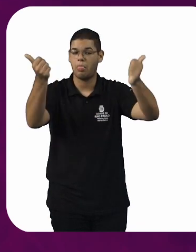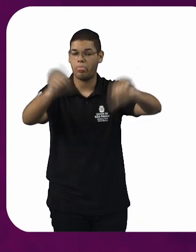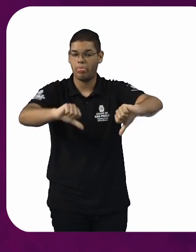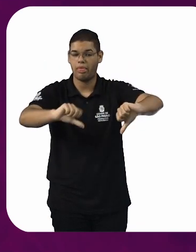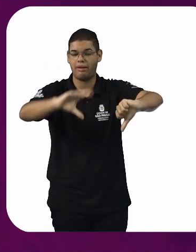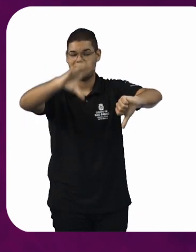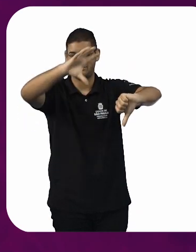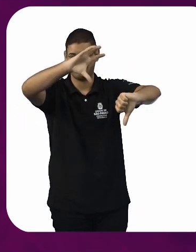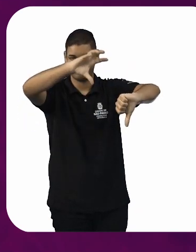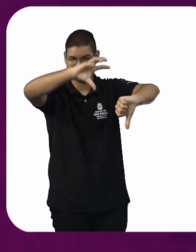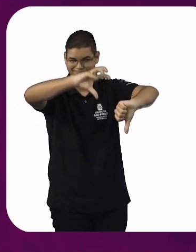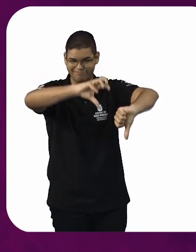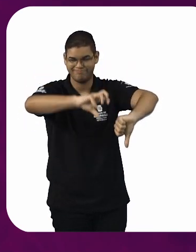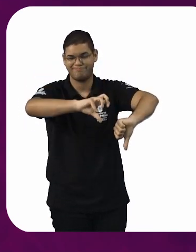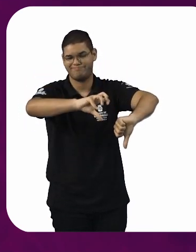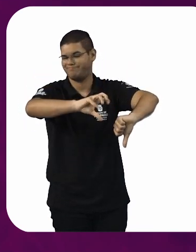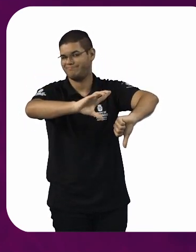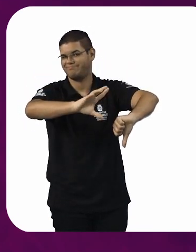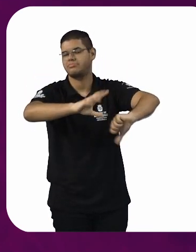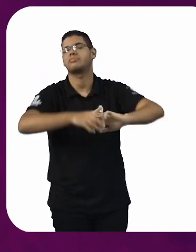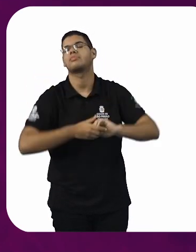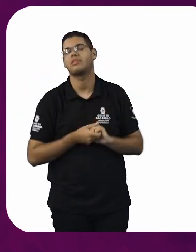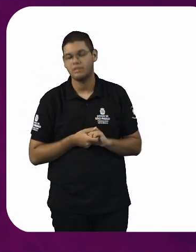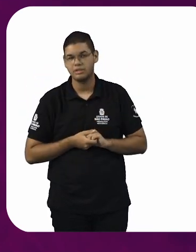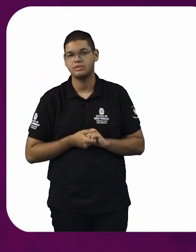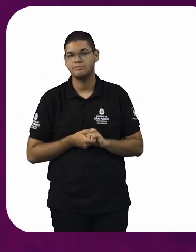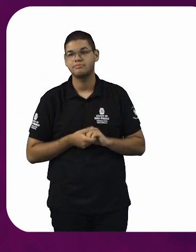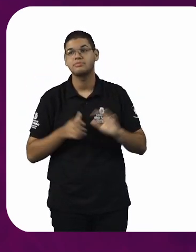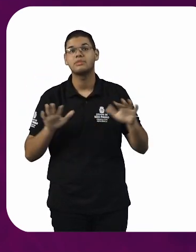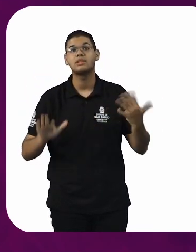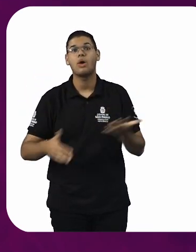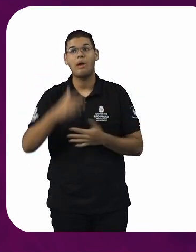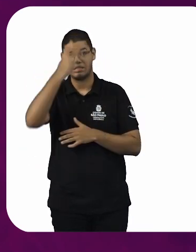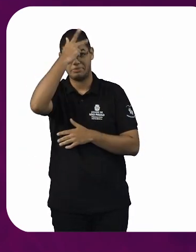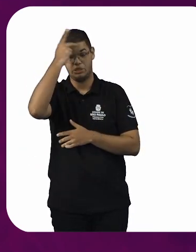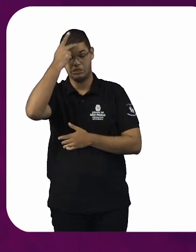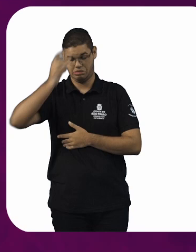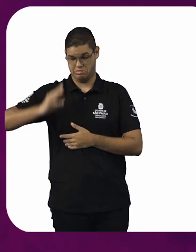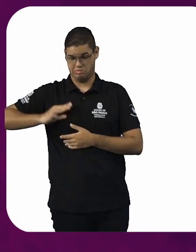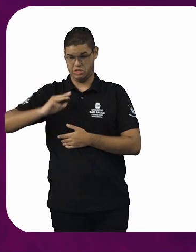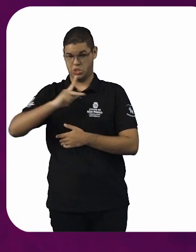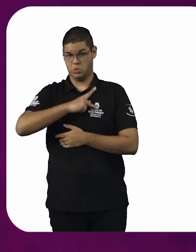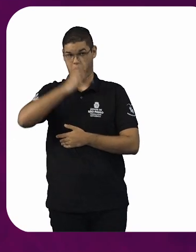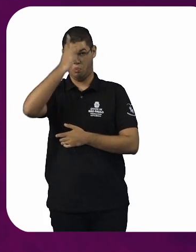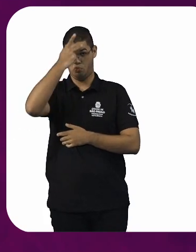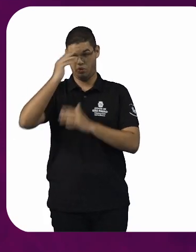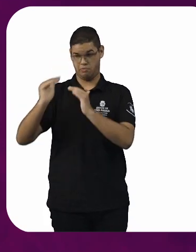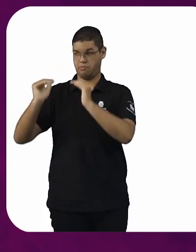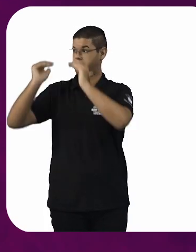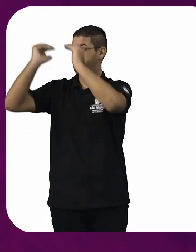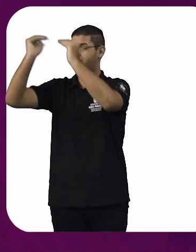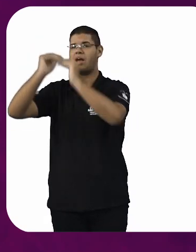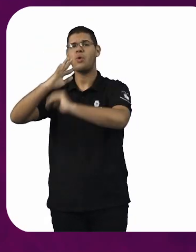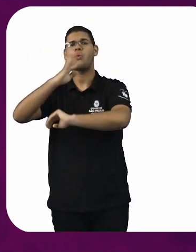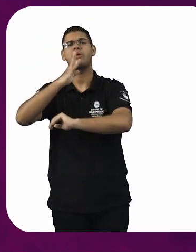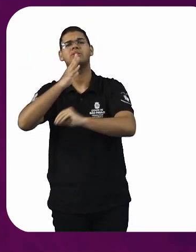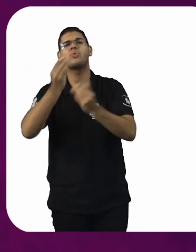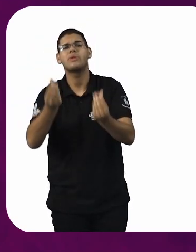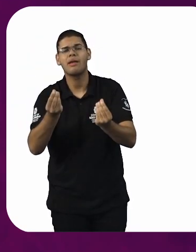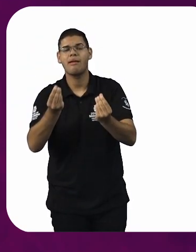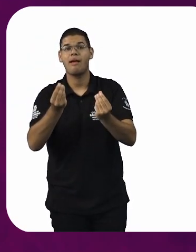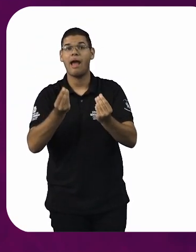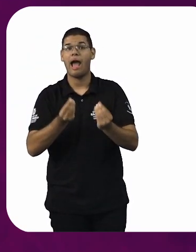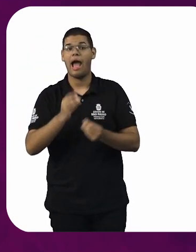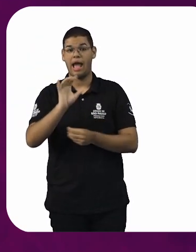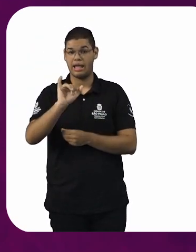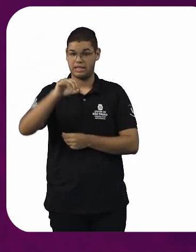determinado, foi reconhecido pelos ministros que a injúria racial é tipo de